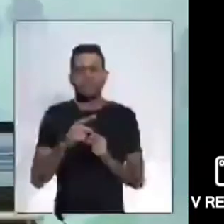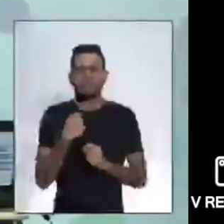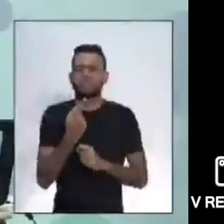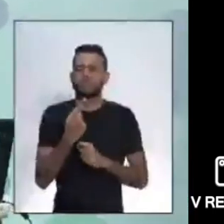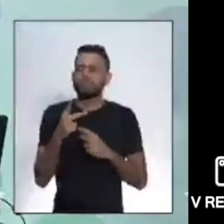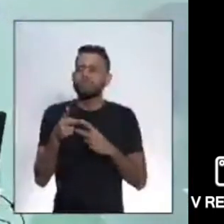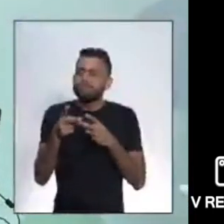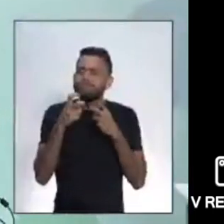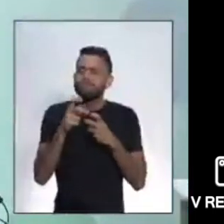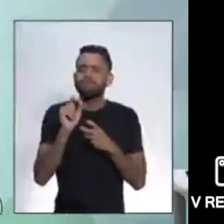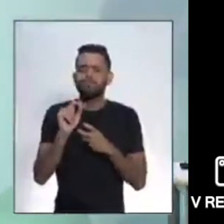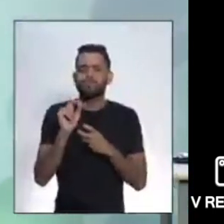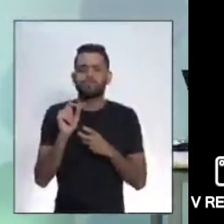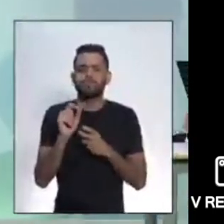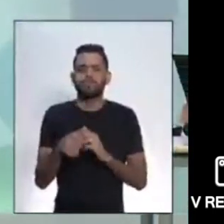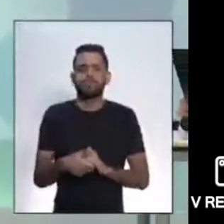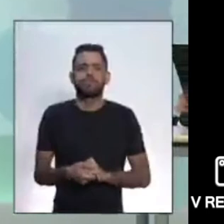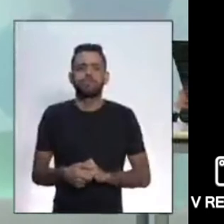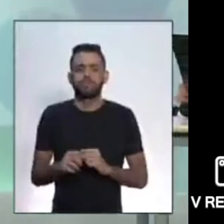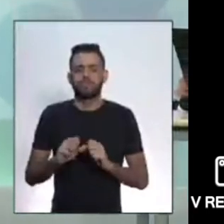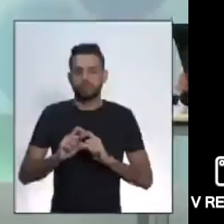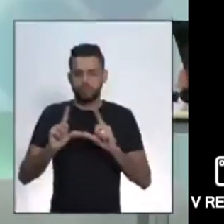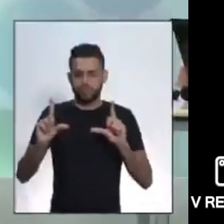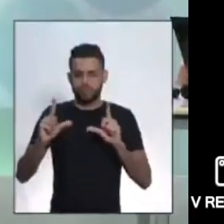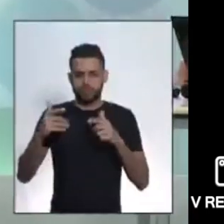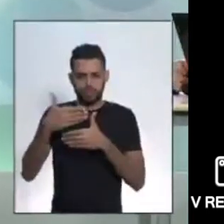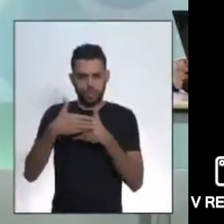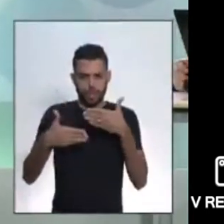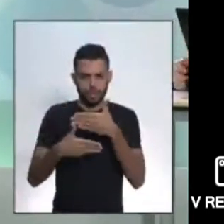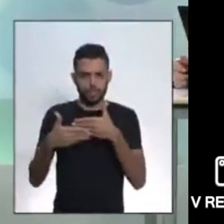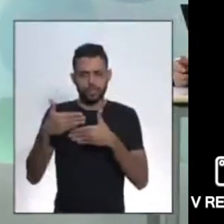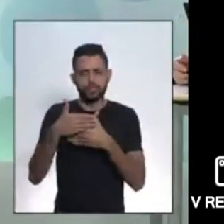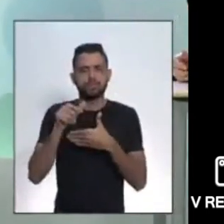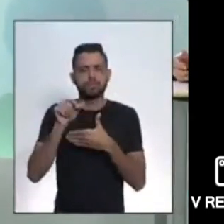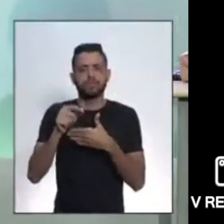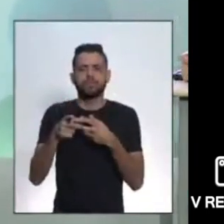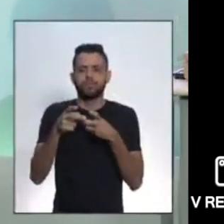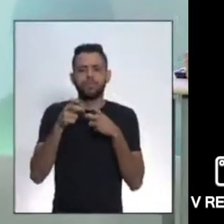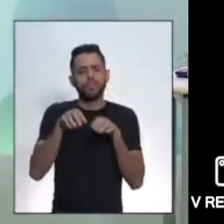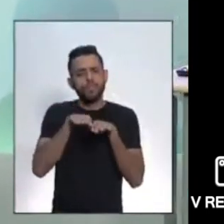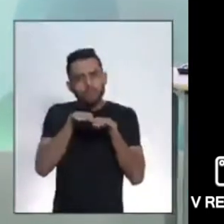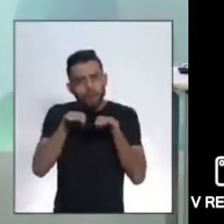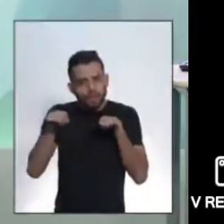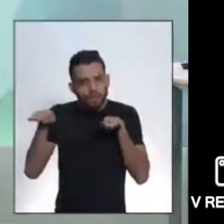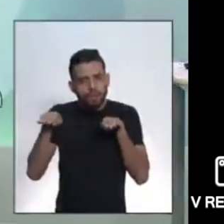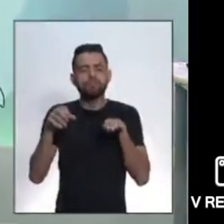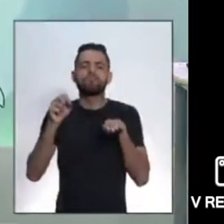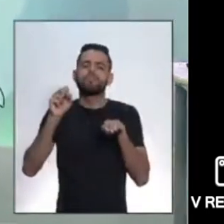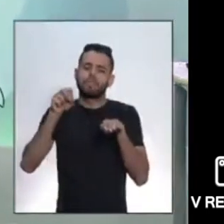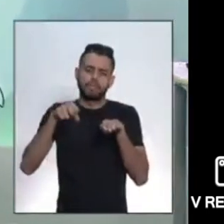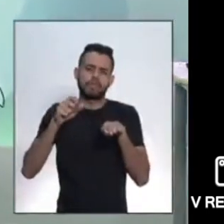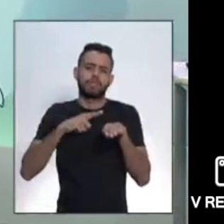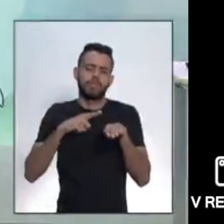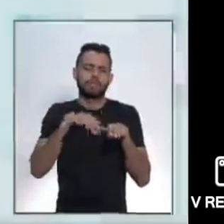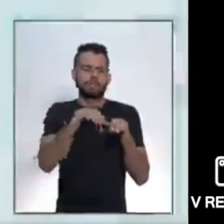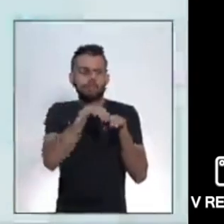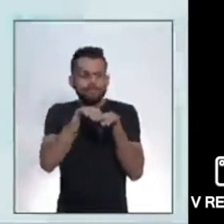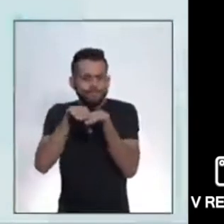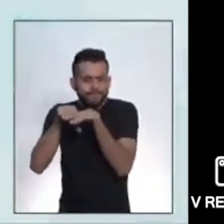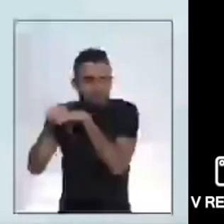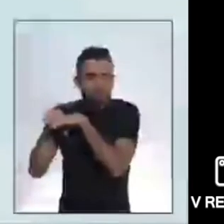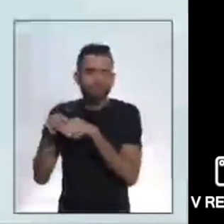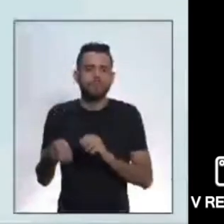o seguinte. Nesse slide, vocês vão identificar o padrão, claro, né? Ele existe um padrão aí no